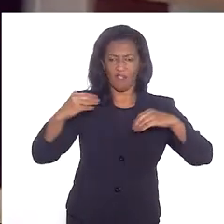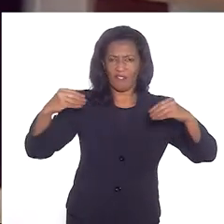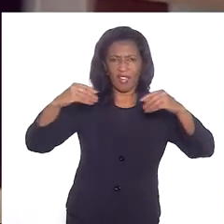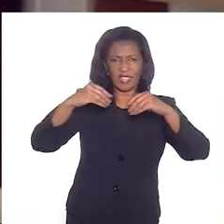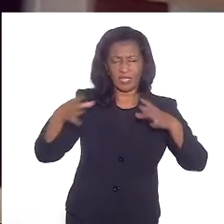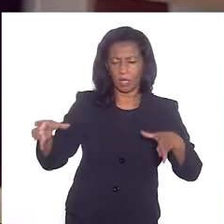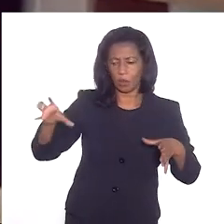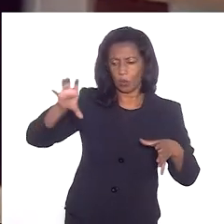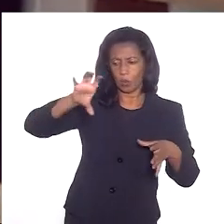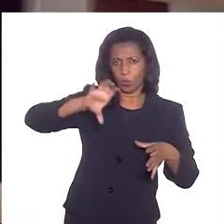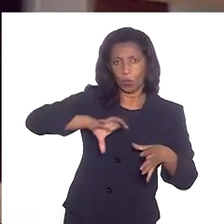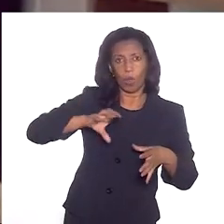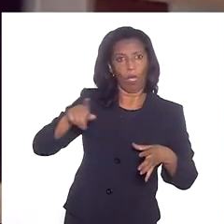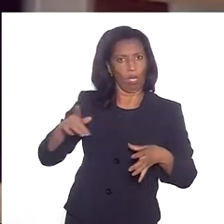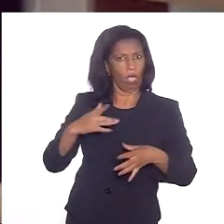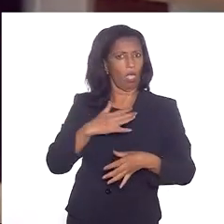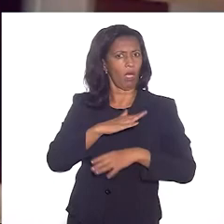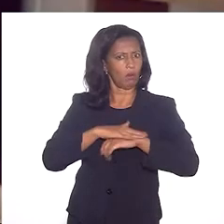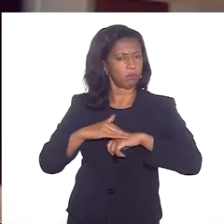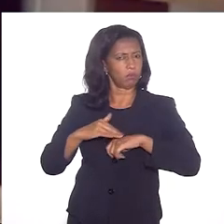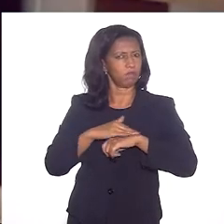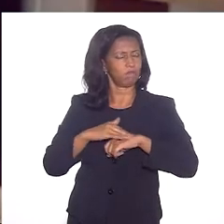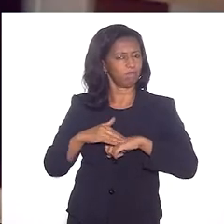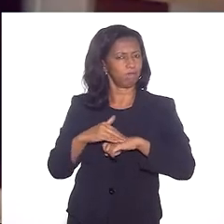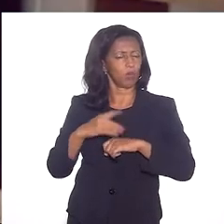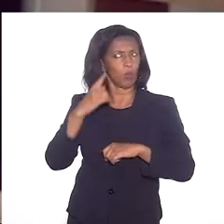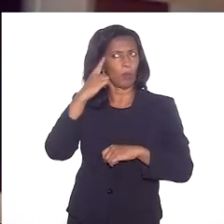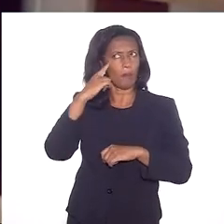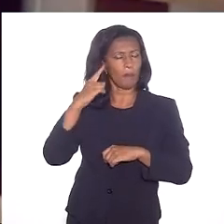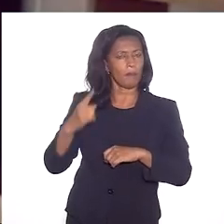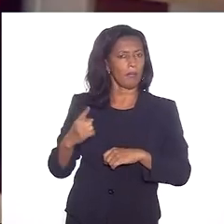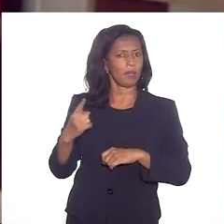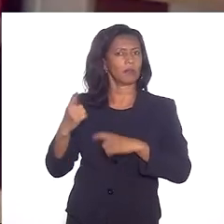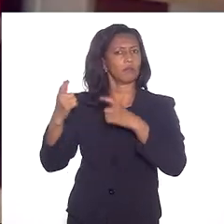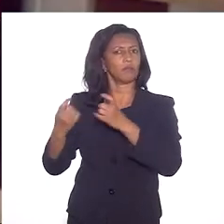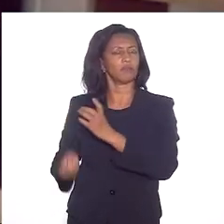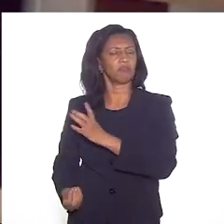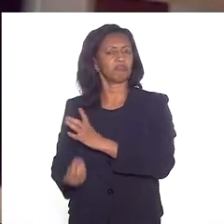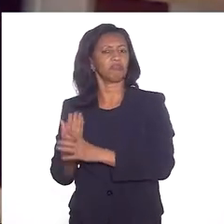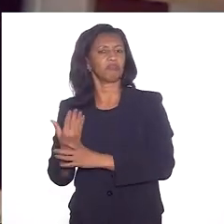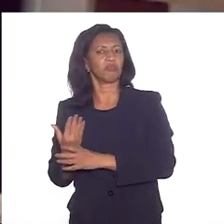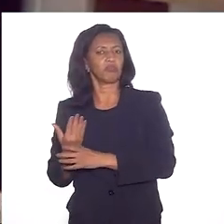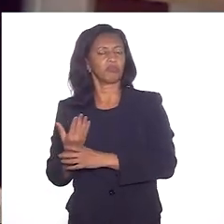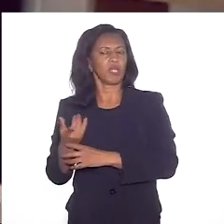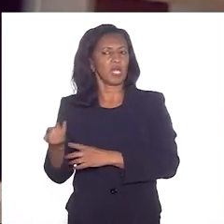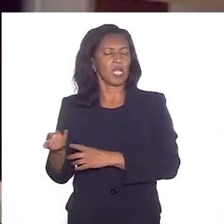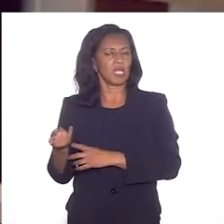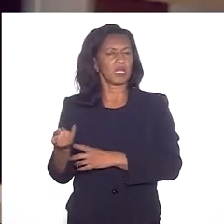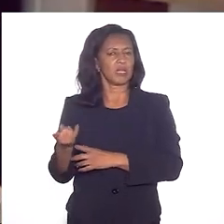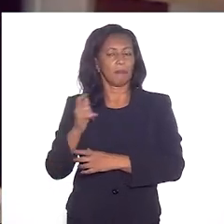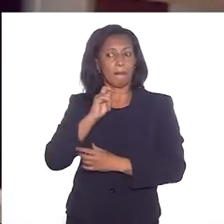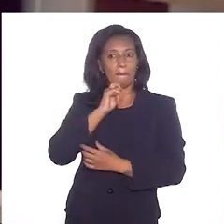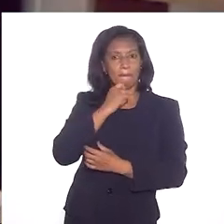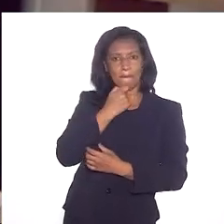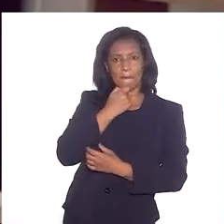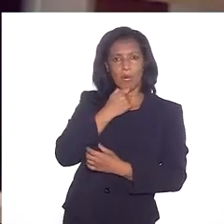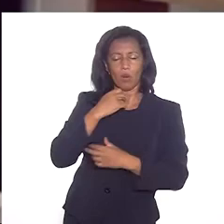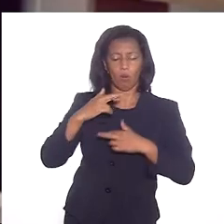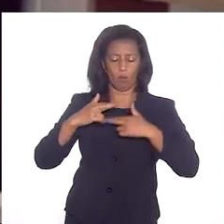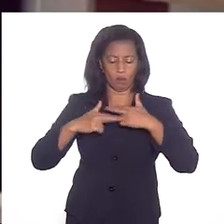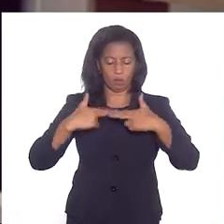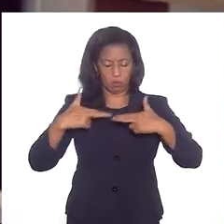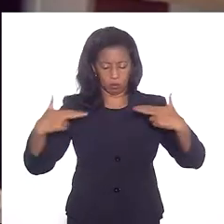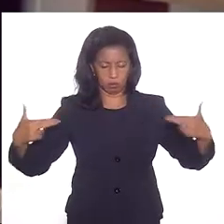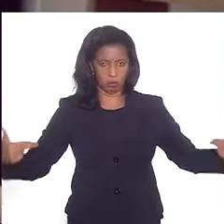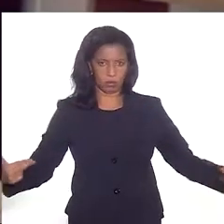própria farinha, né? É um alimento afetivo quando a gente está precisando do acolhimento, né? O pão